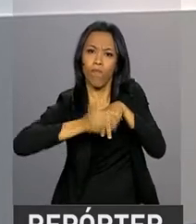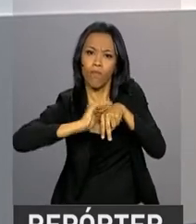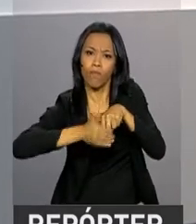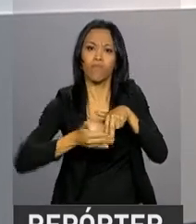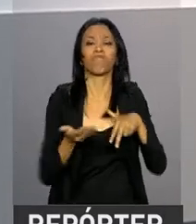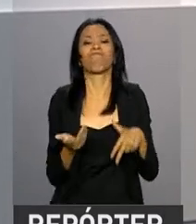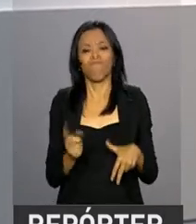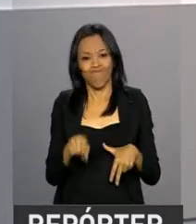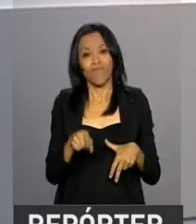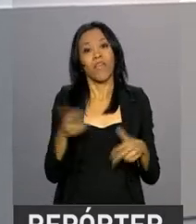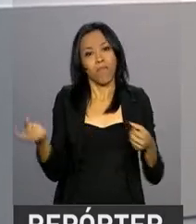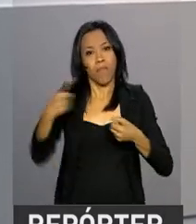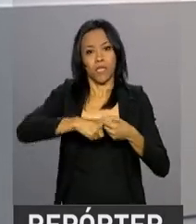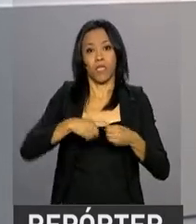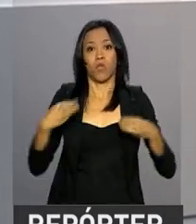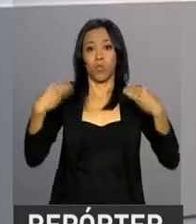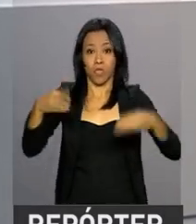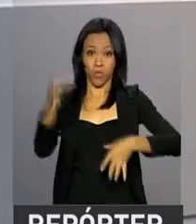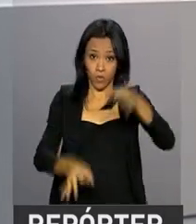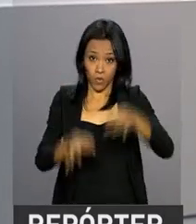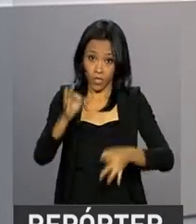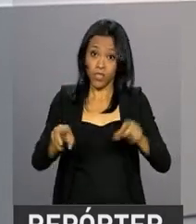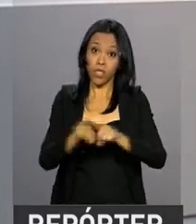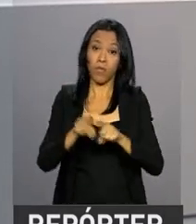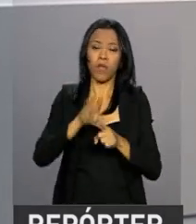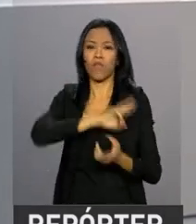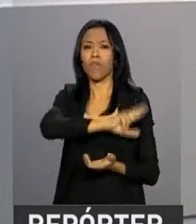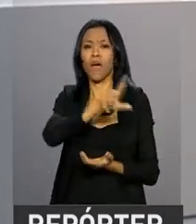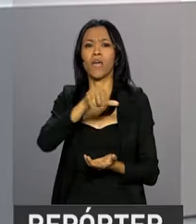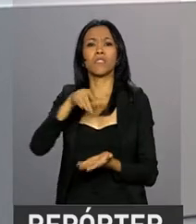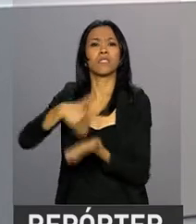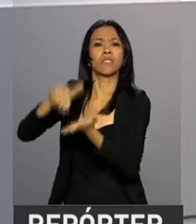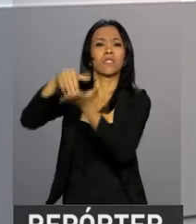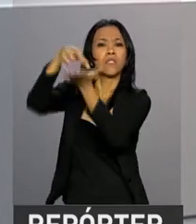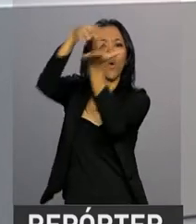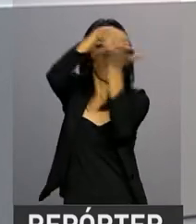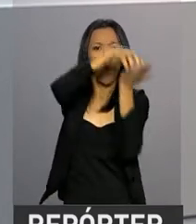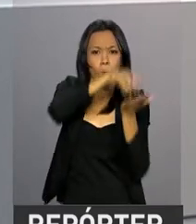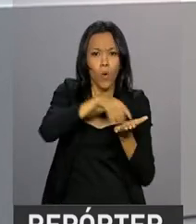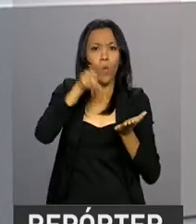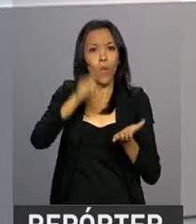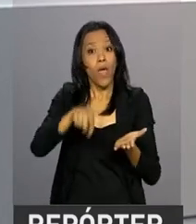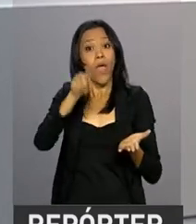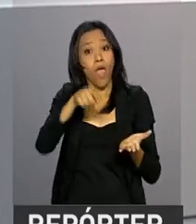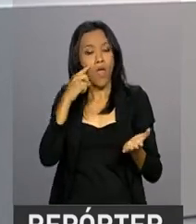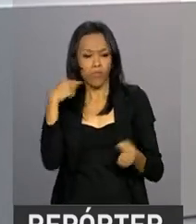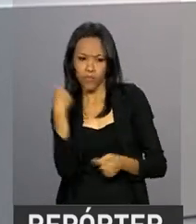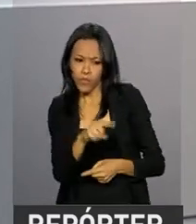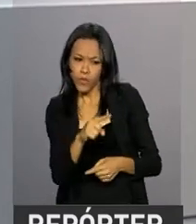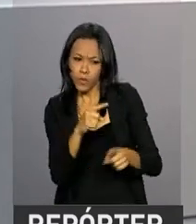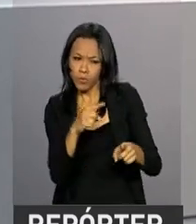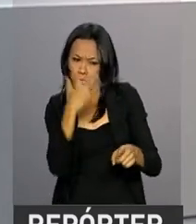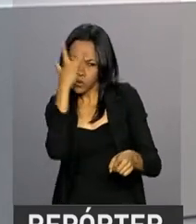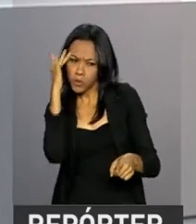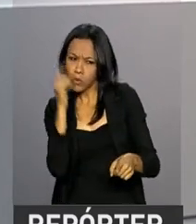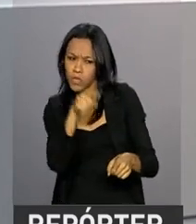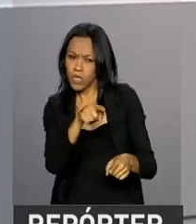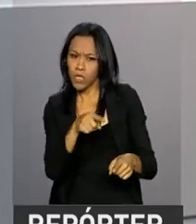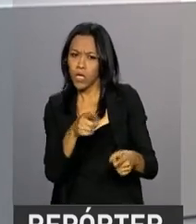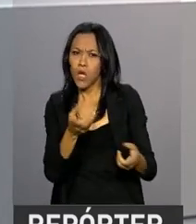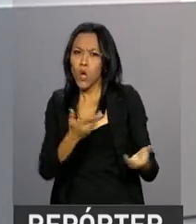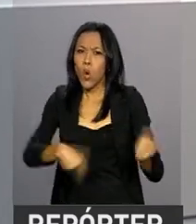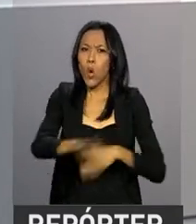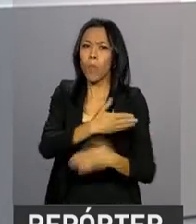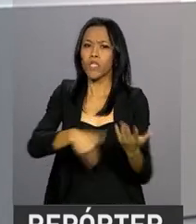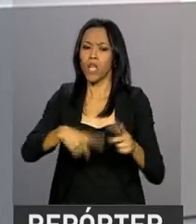justiça em parceria com vários órgãos de segurança a operação luz na infância investigou e prendeu os suspeitos de compartilhar